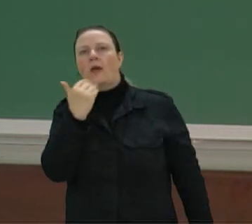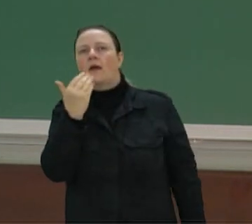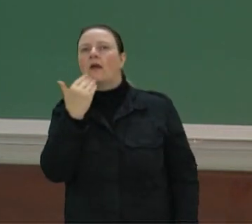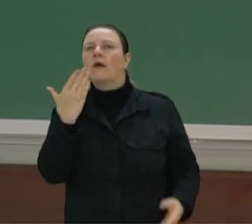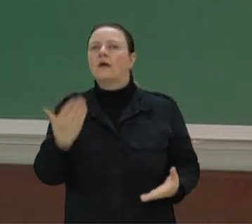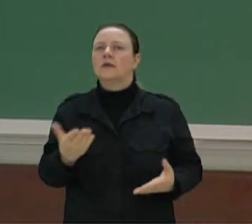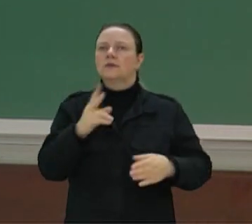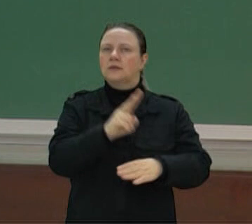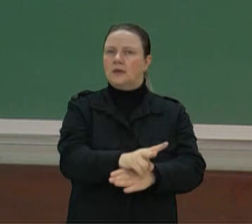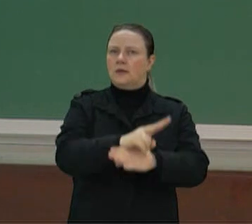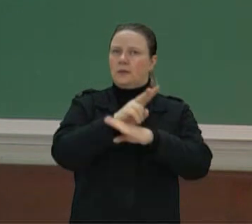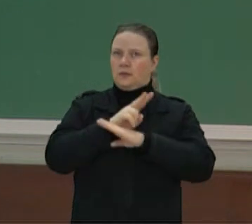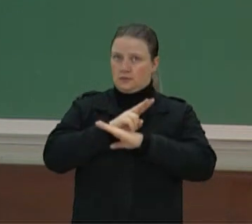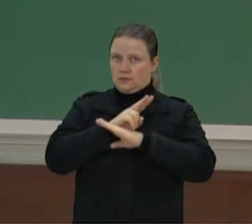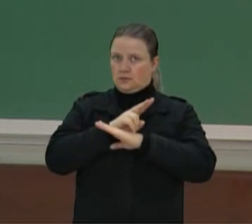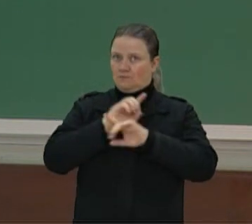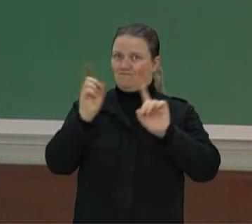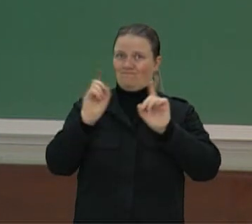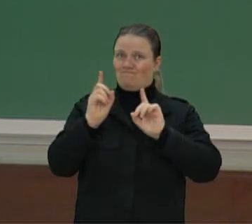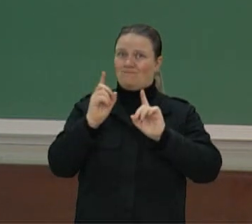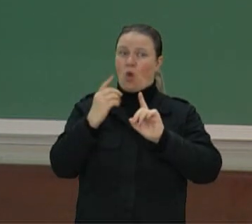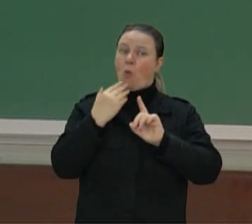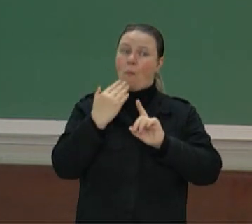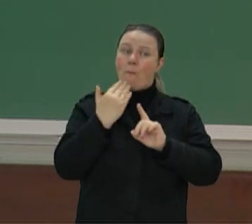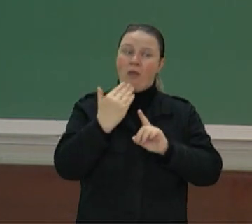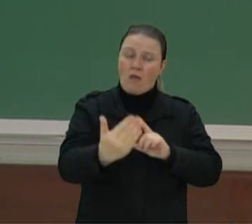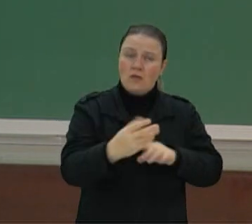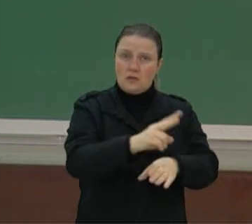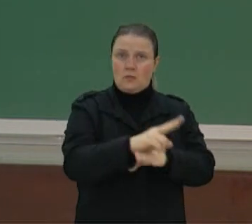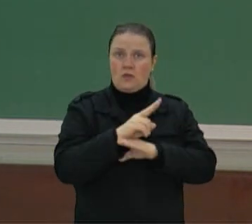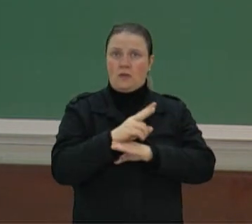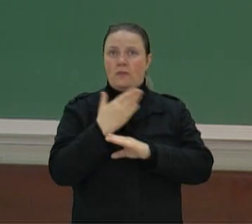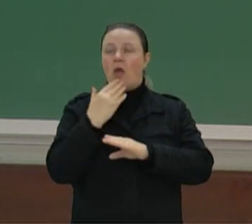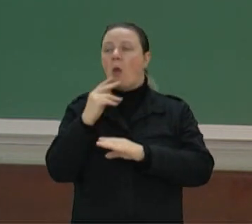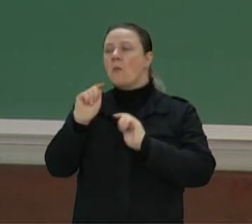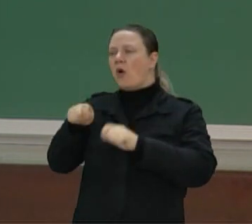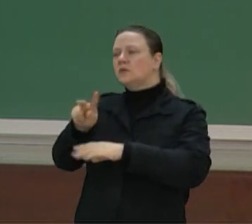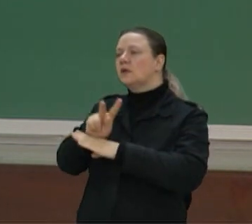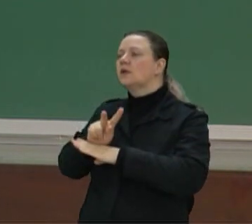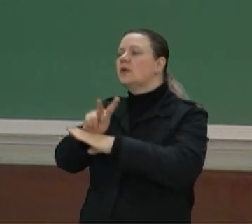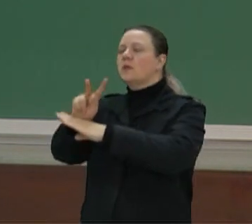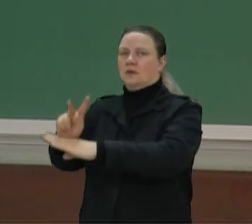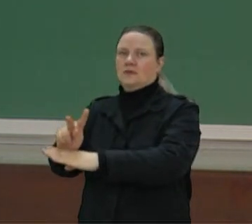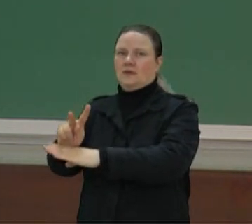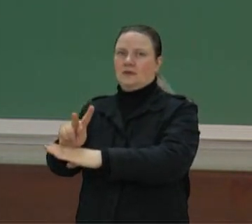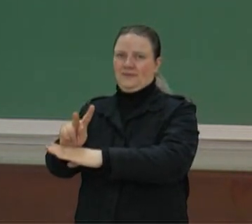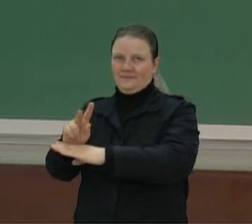quê? Emprestar. Não pegue emprestado então, empreste, que é a pergunta do problema,